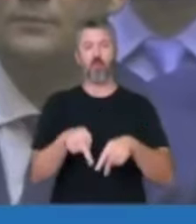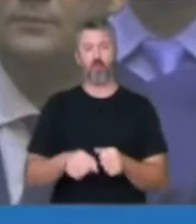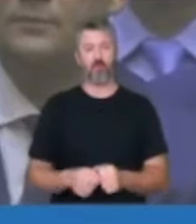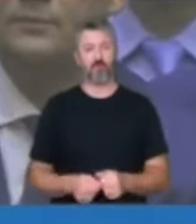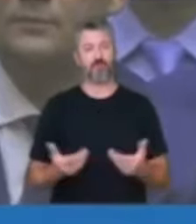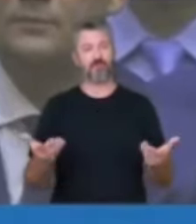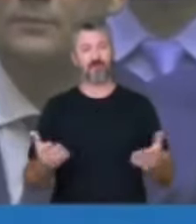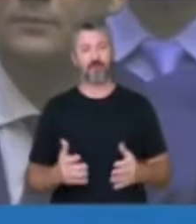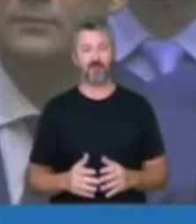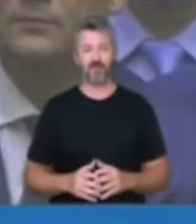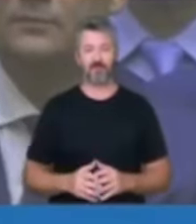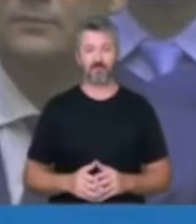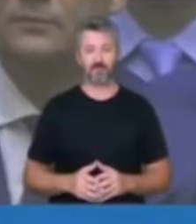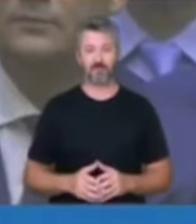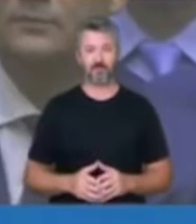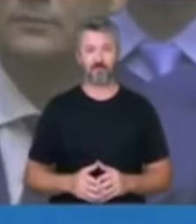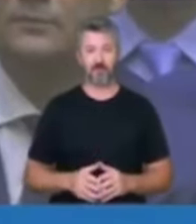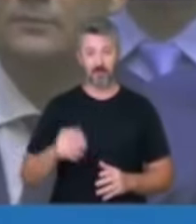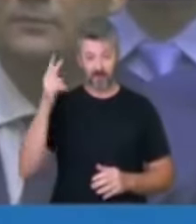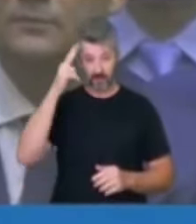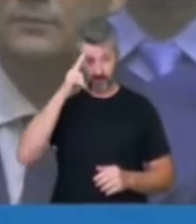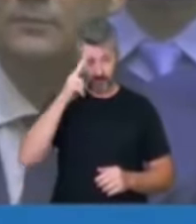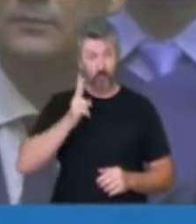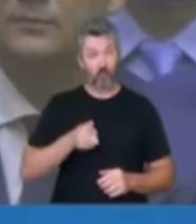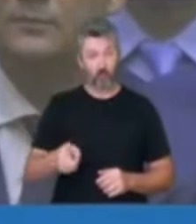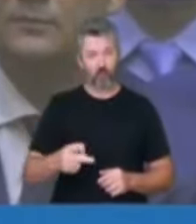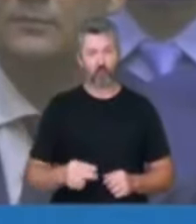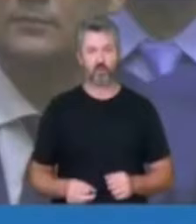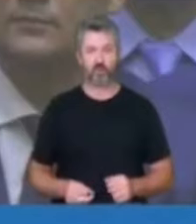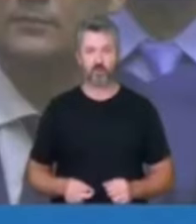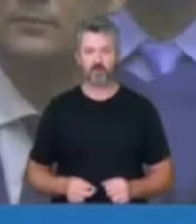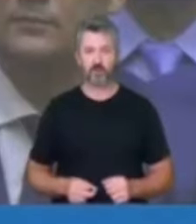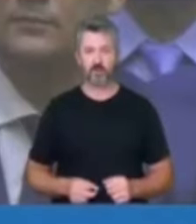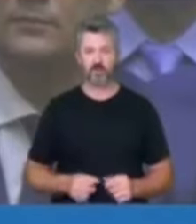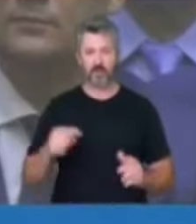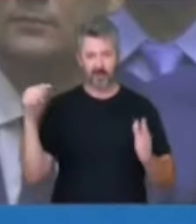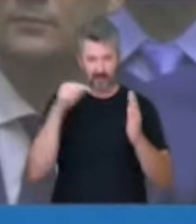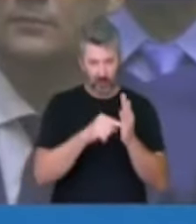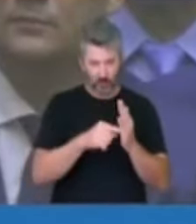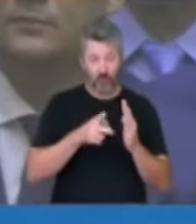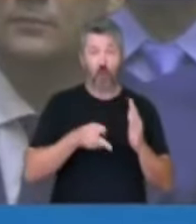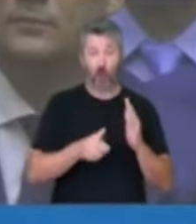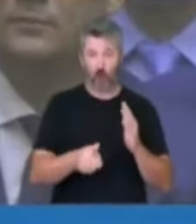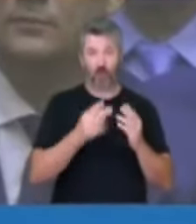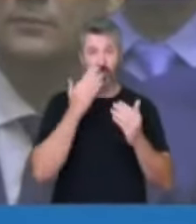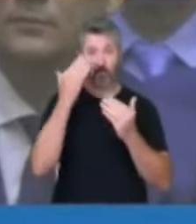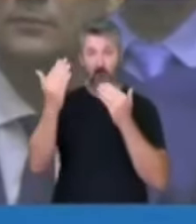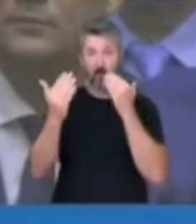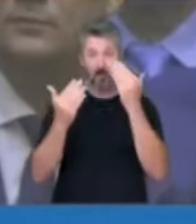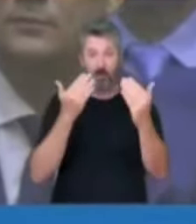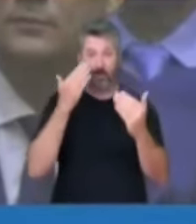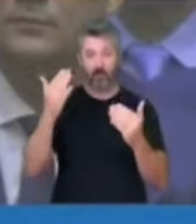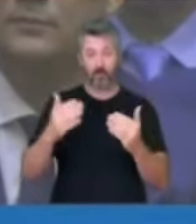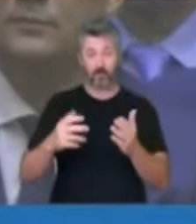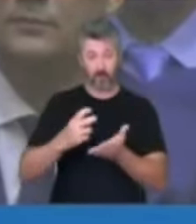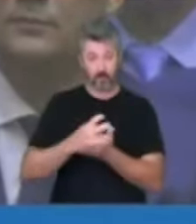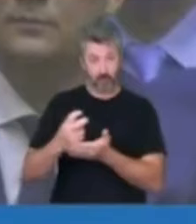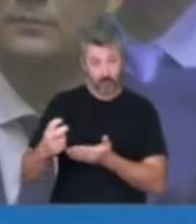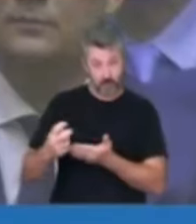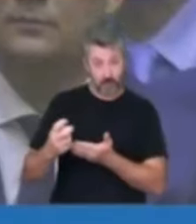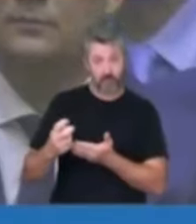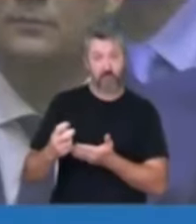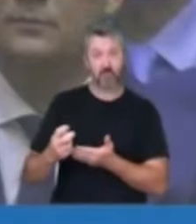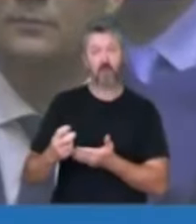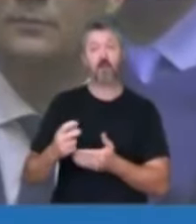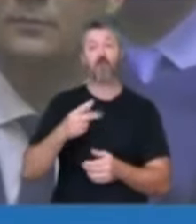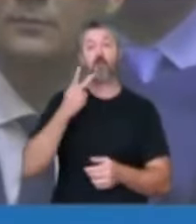meus caros a história vai continuar as denúncias seguirão vindo tona e além do impeachment eu ainda